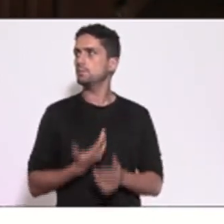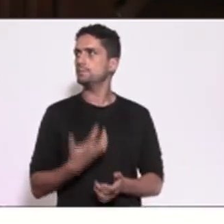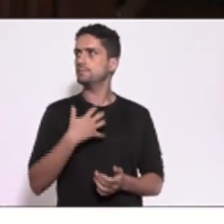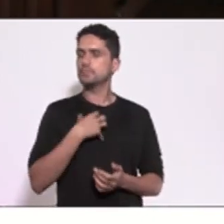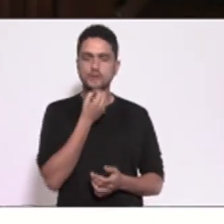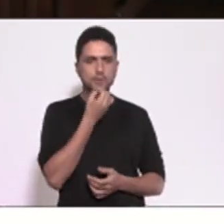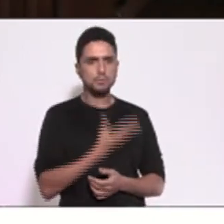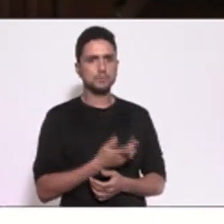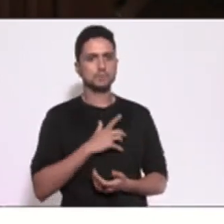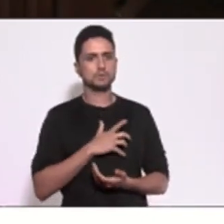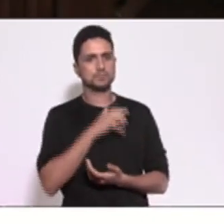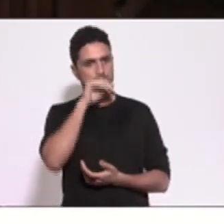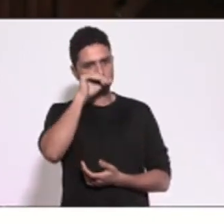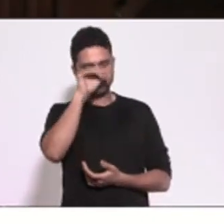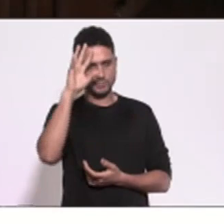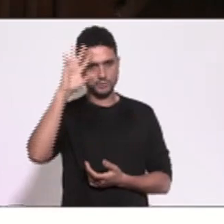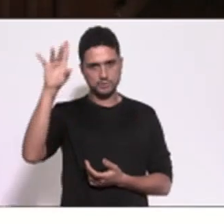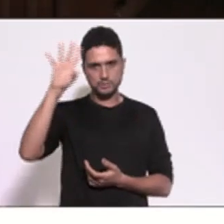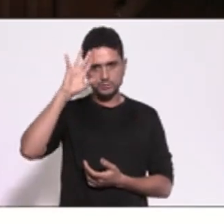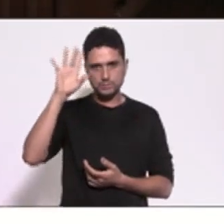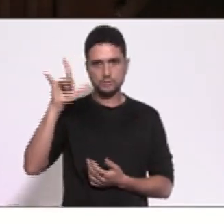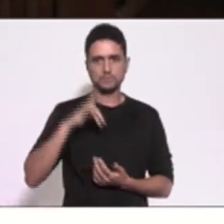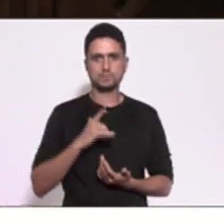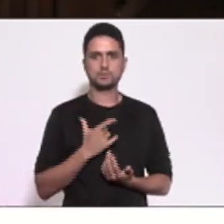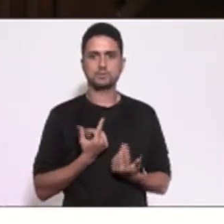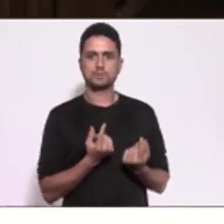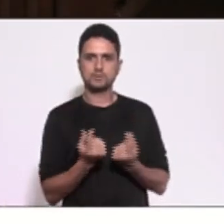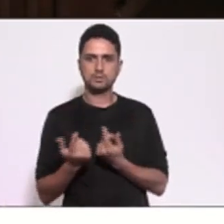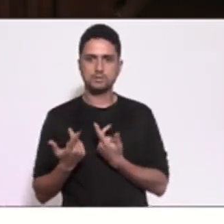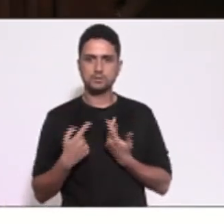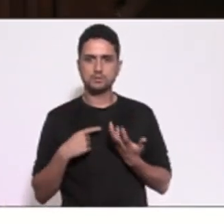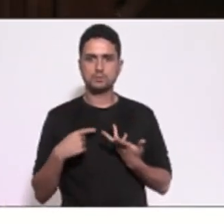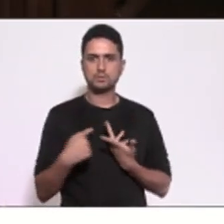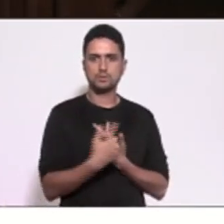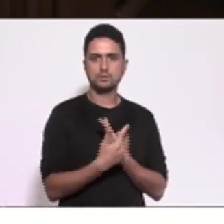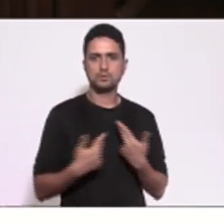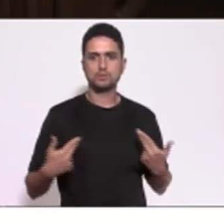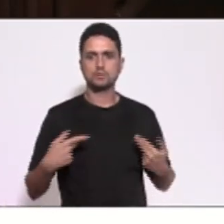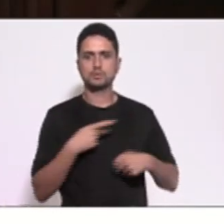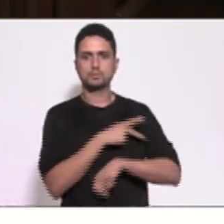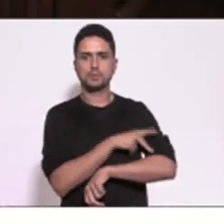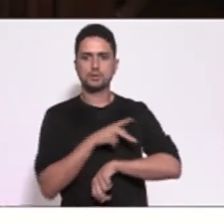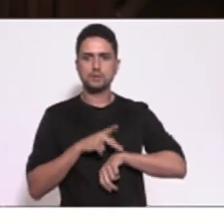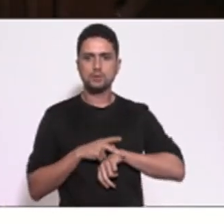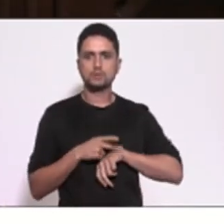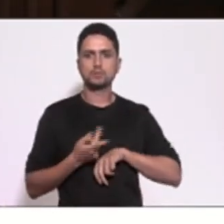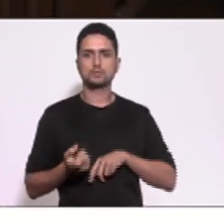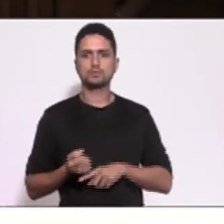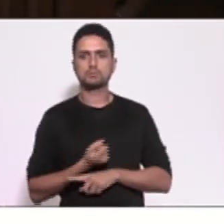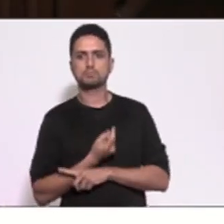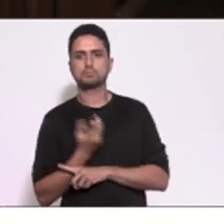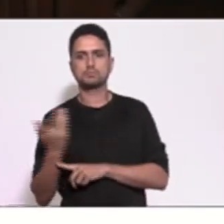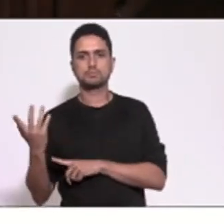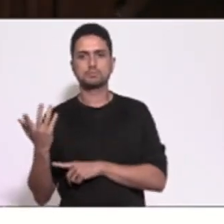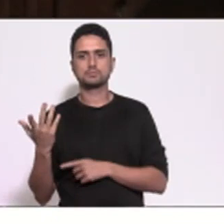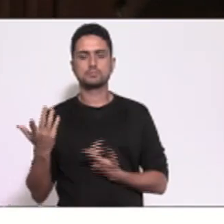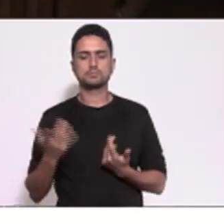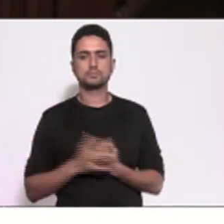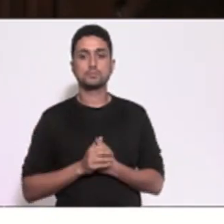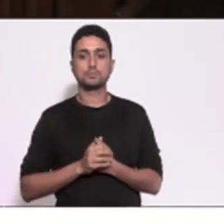fundamentada teoricamente, com recursos adequados, com ambientes pedagógicos apropriados. Tanto é assim que